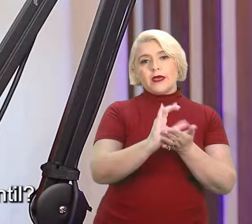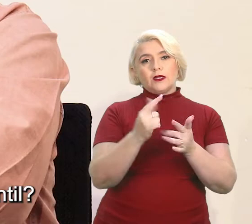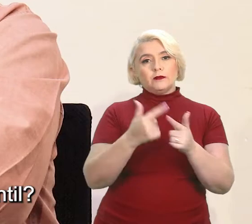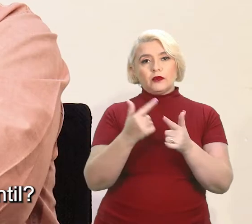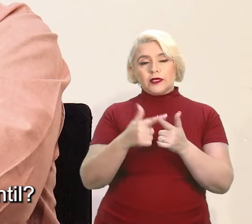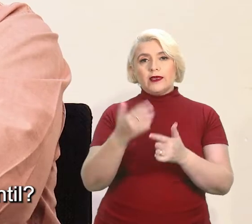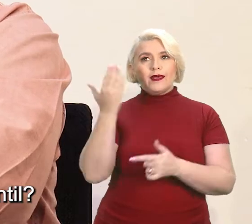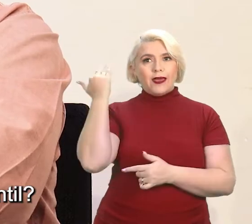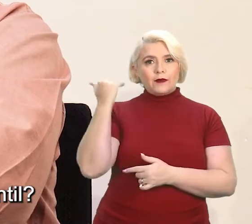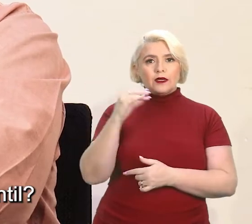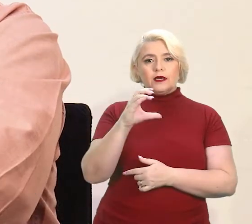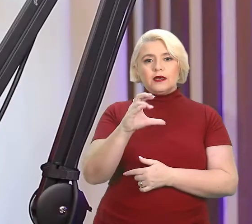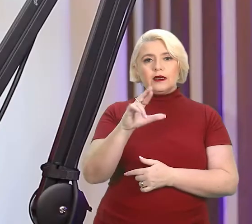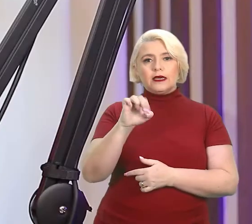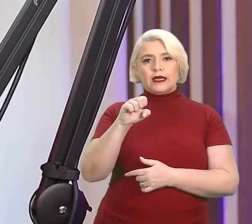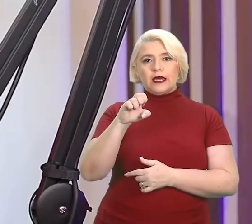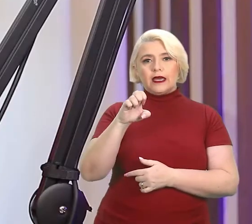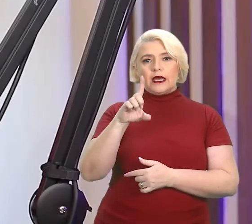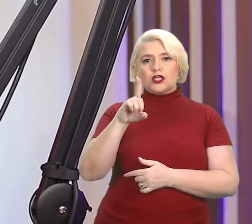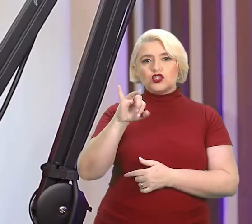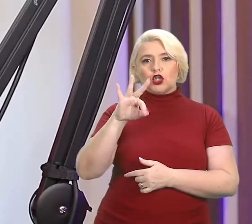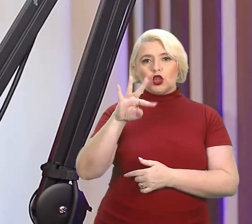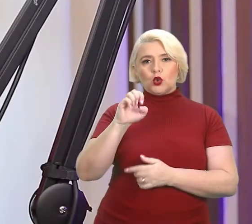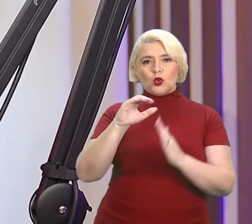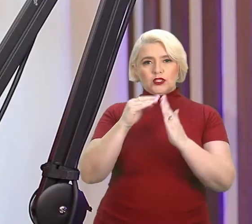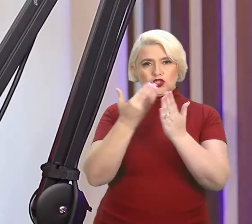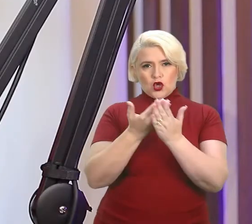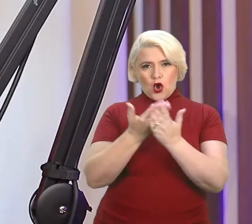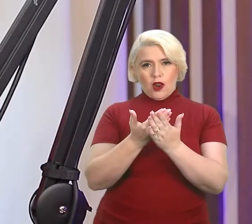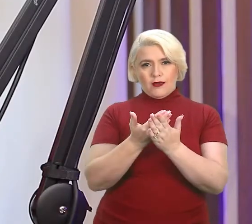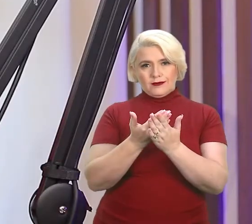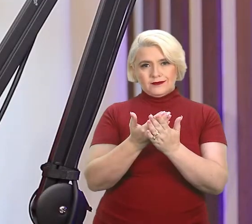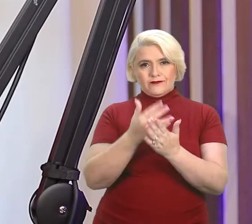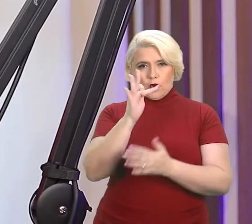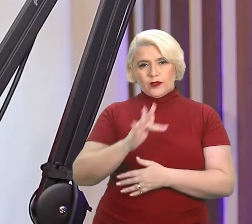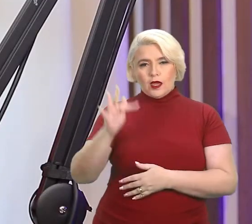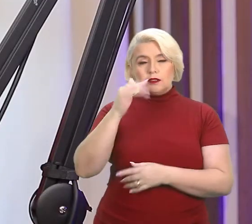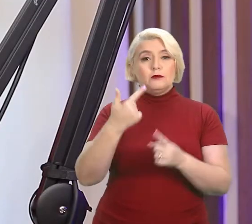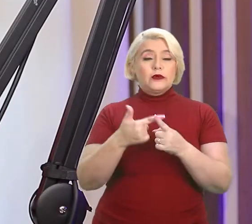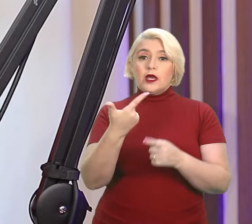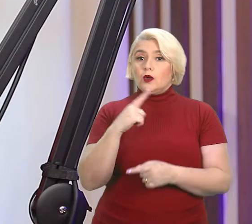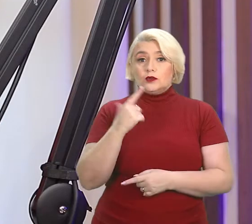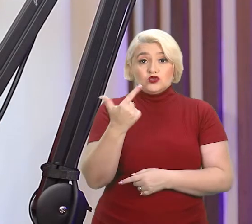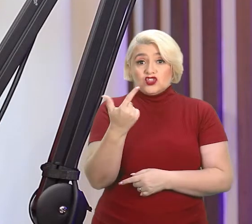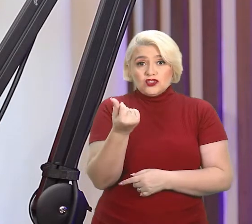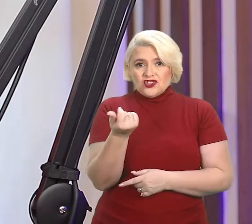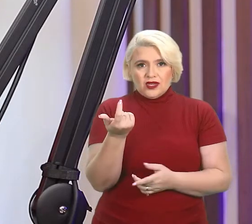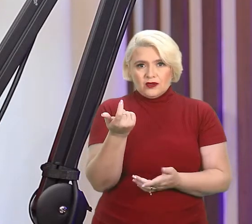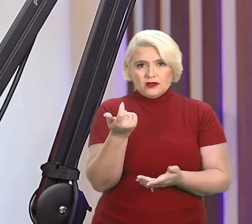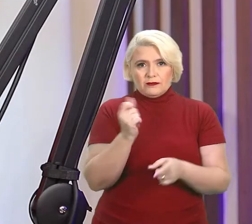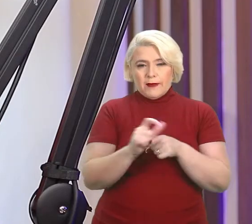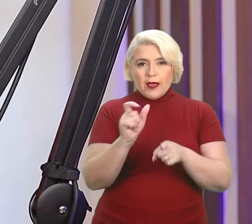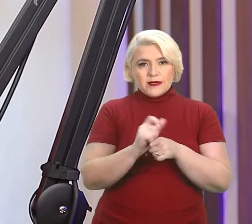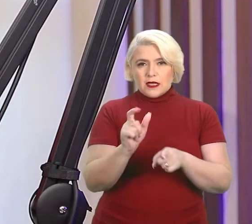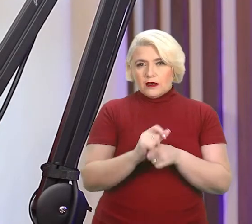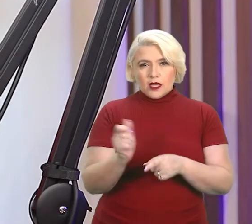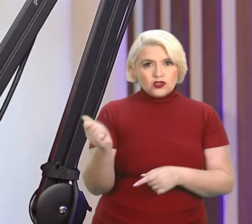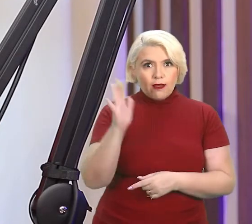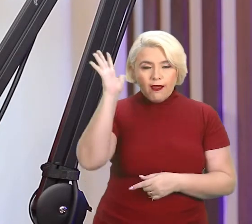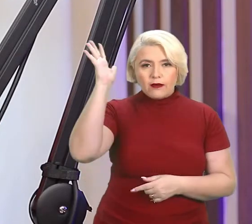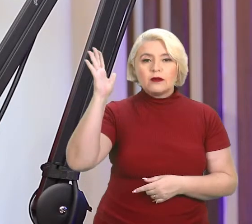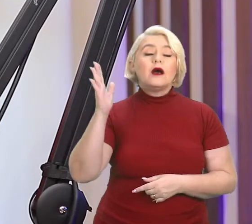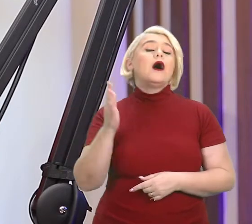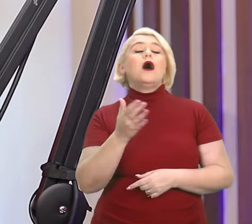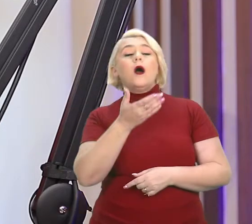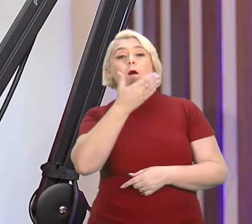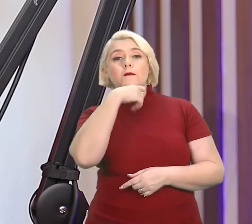educativo. Crédito estudantil. Isso, porque eu não tinha recurso. Né? E aí daqui o meu pai montou a loja aqui,